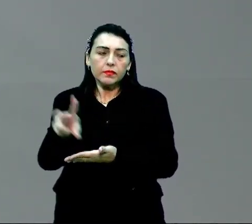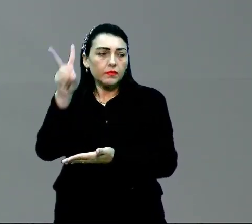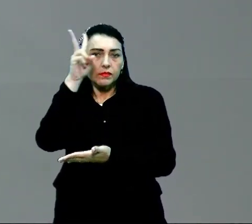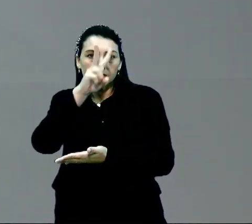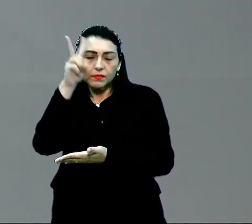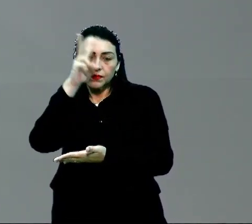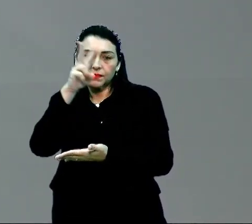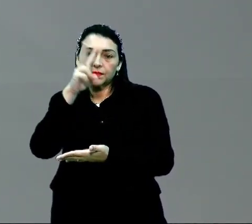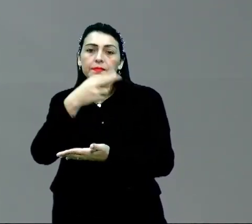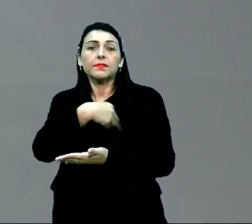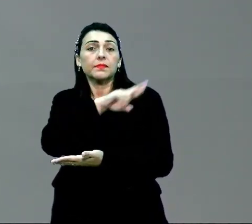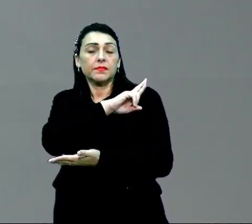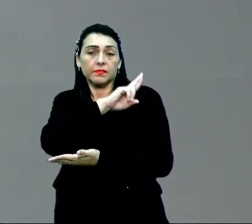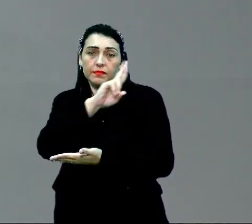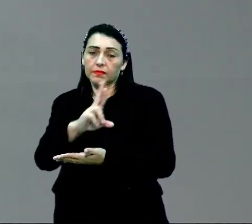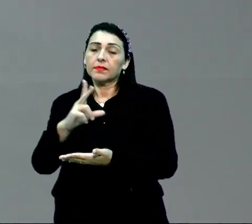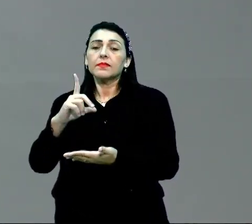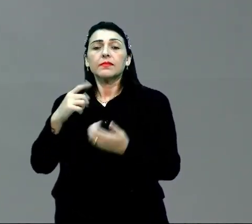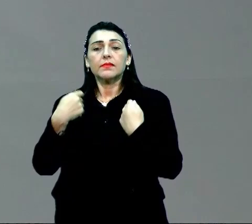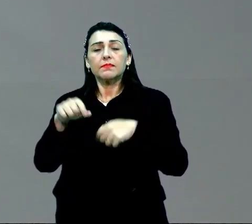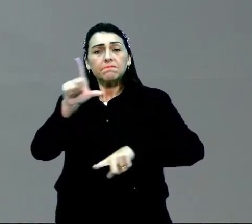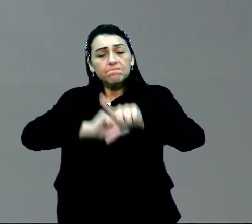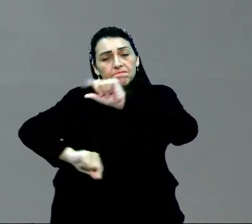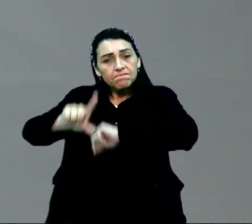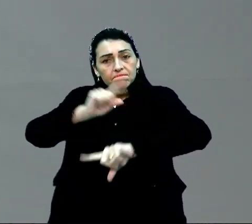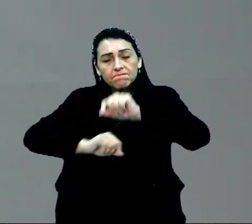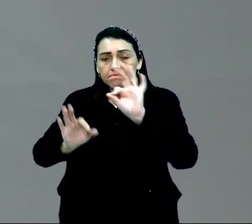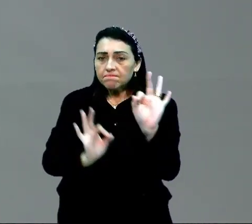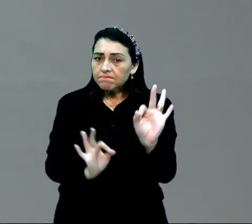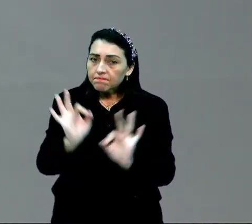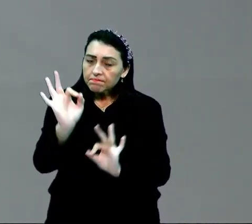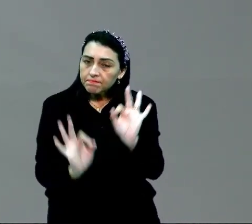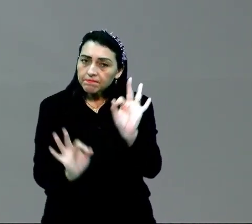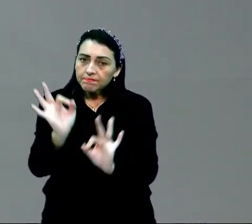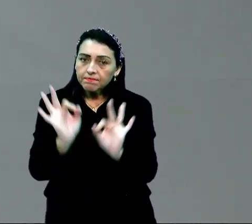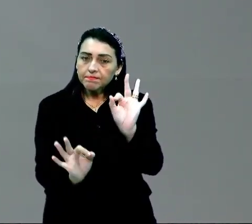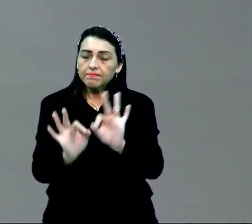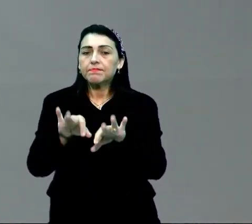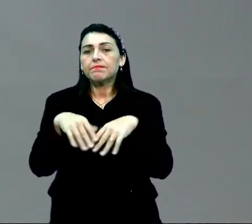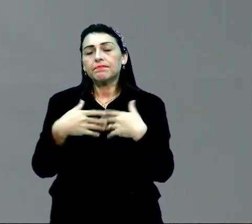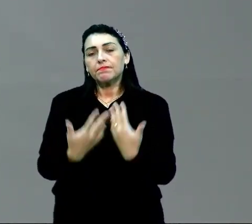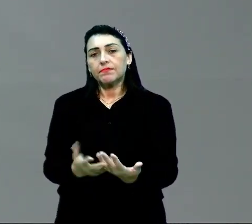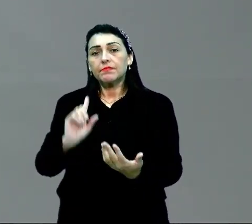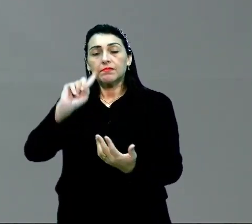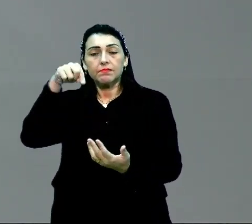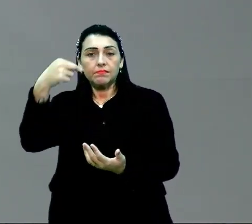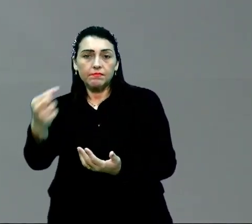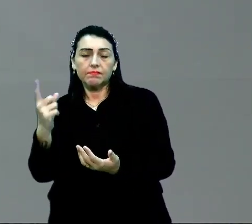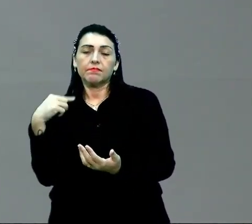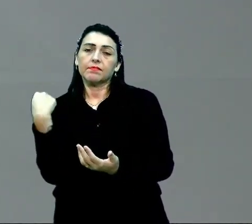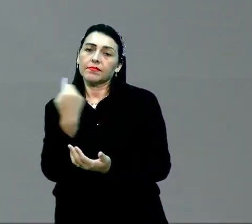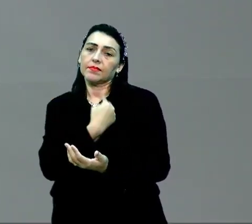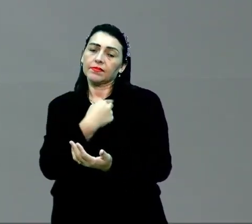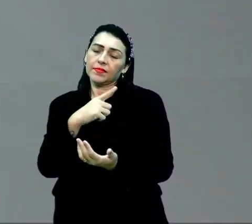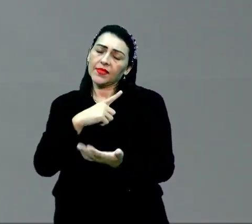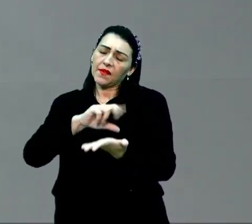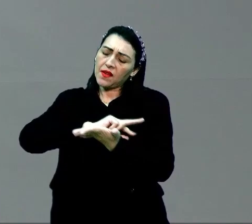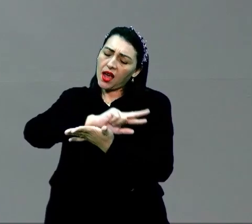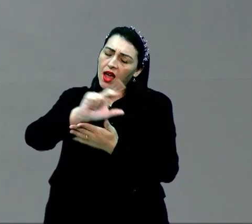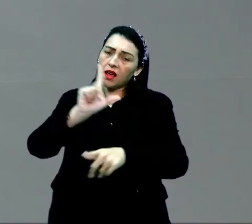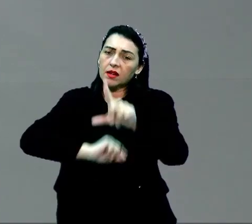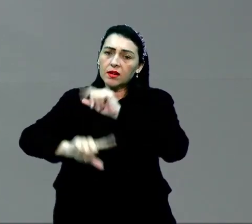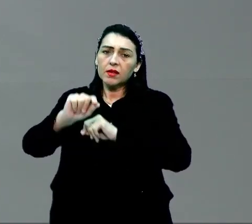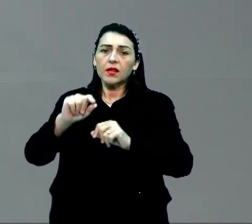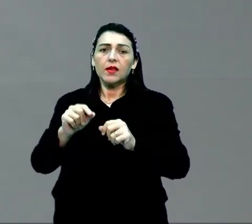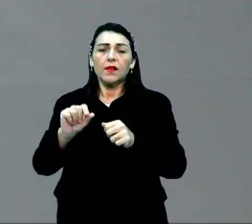lá da competência que nós temos que selecionar e organizar? Pois é. Depois que a gente tem várias opções para criar